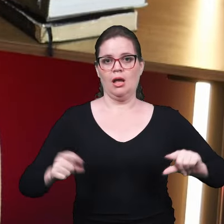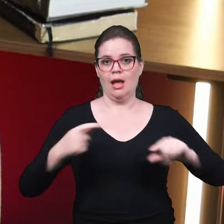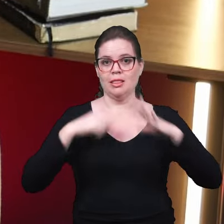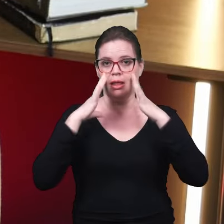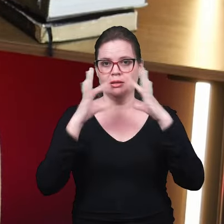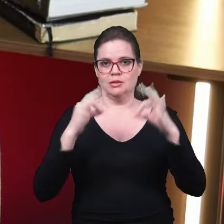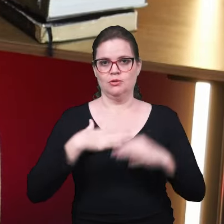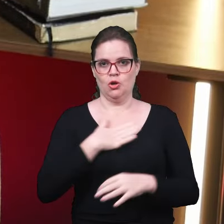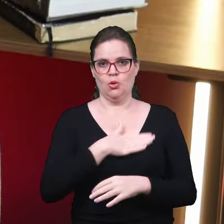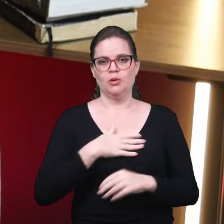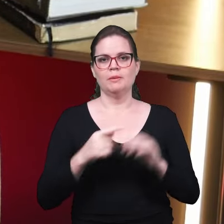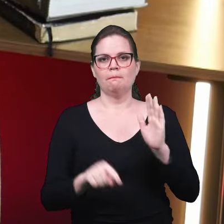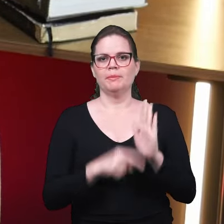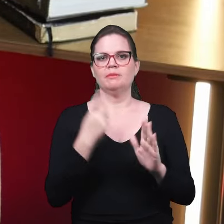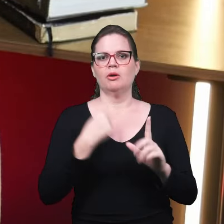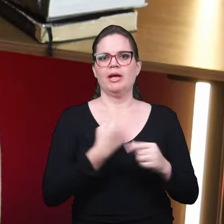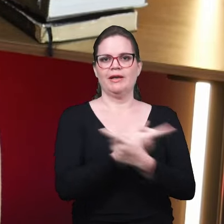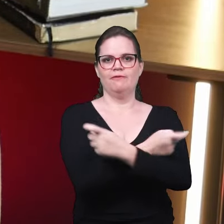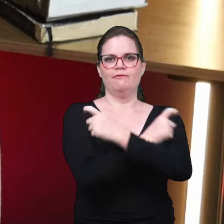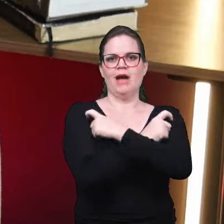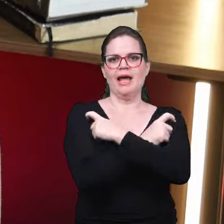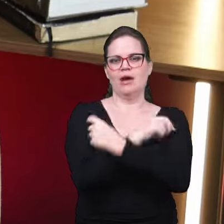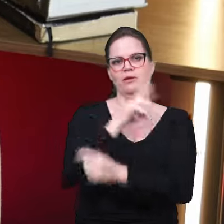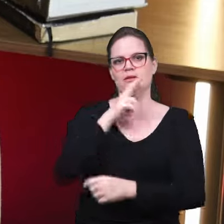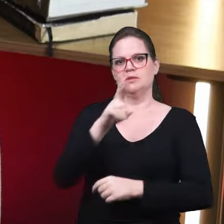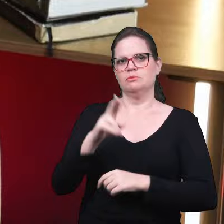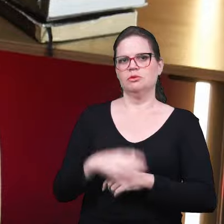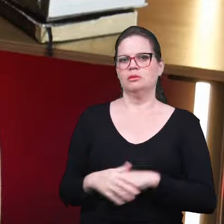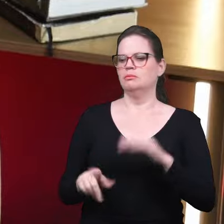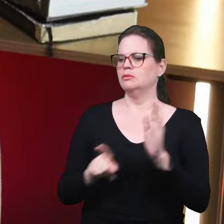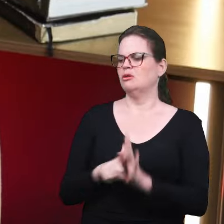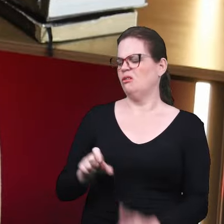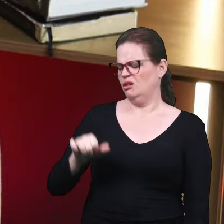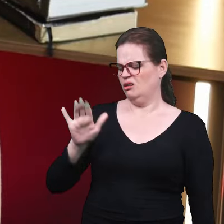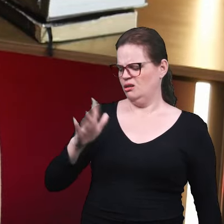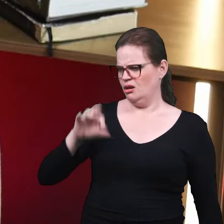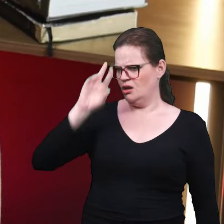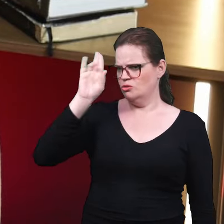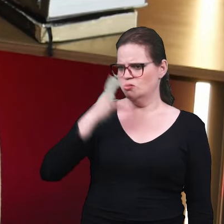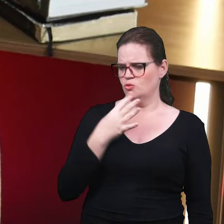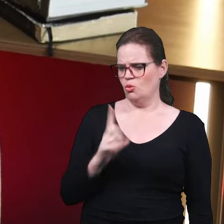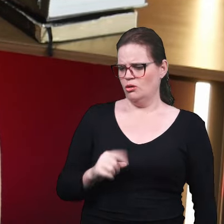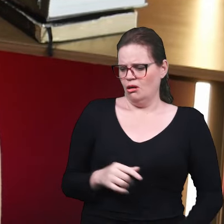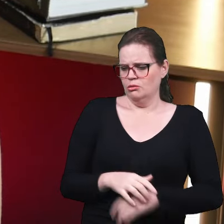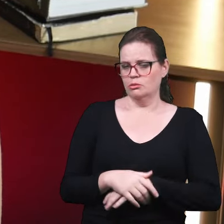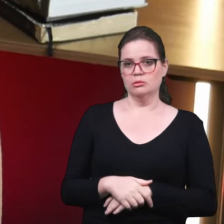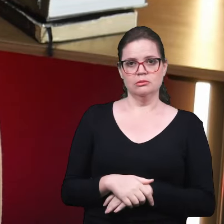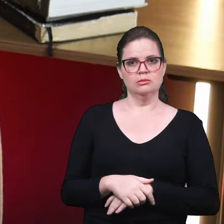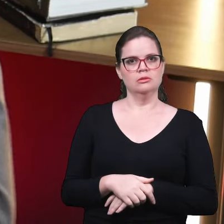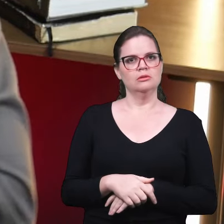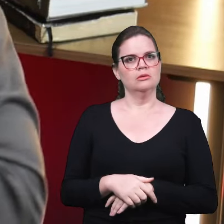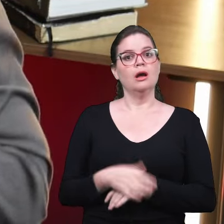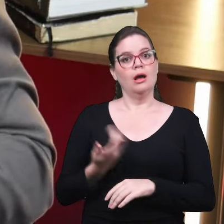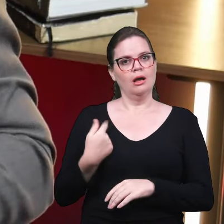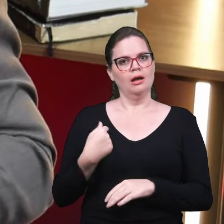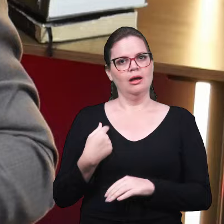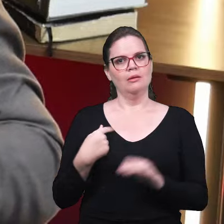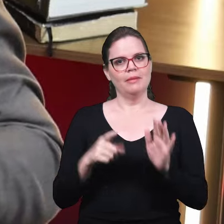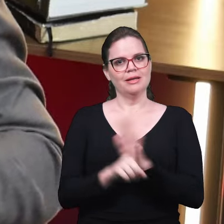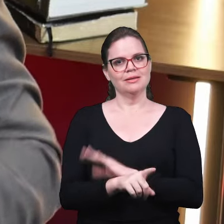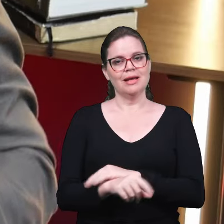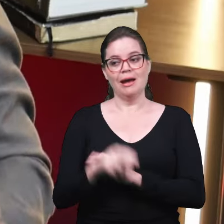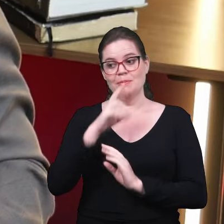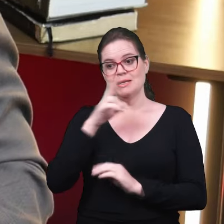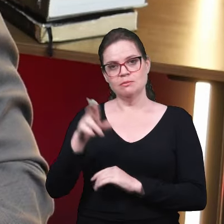porque a primeira são as respostas de Faraó. Sim. Quem é o Senhor? Eu não o conheço. Então essa é a resposta, às vezes, do